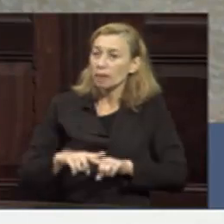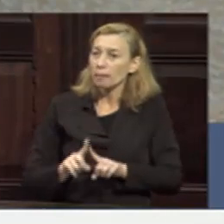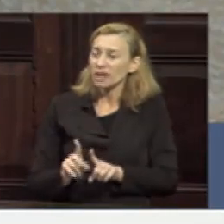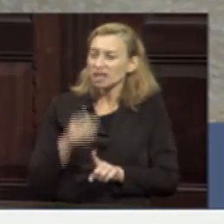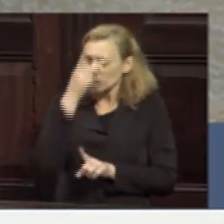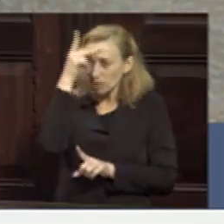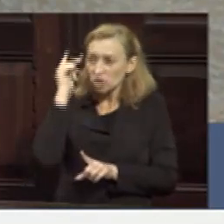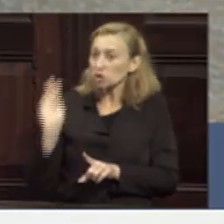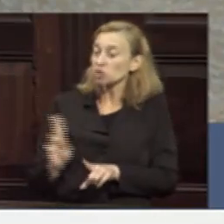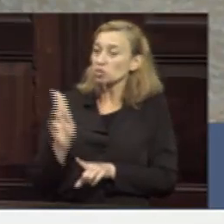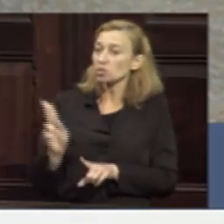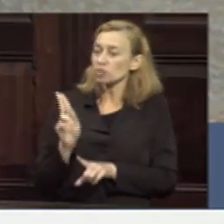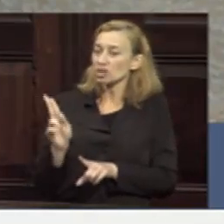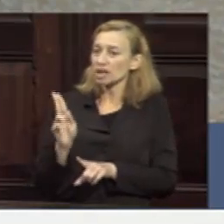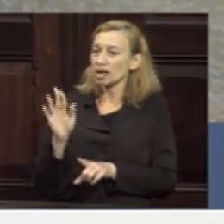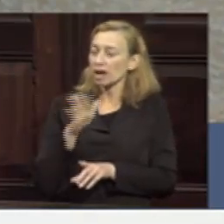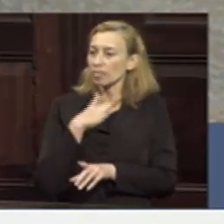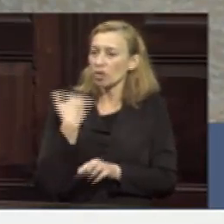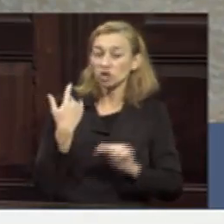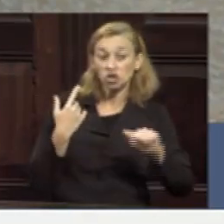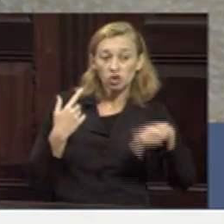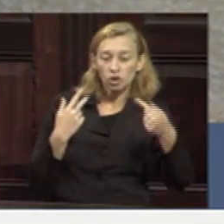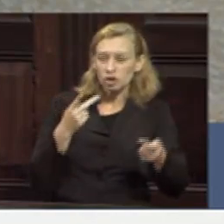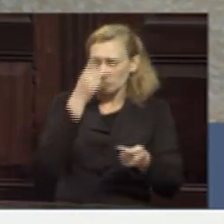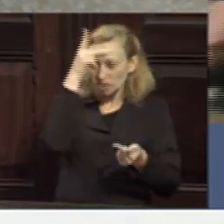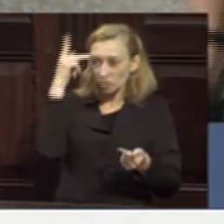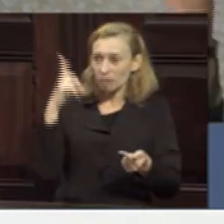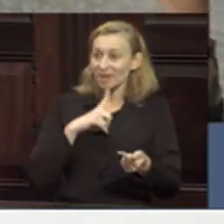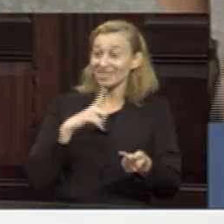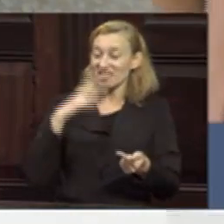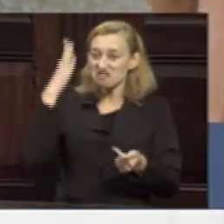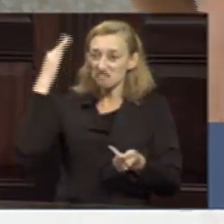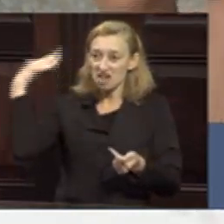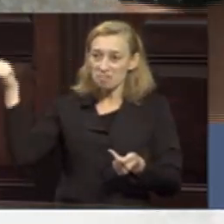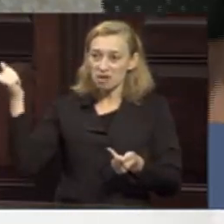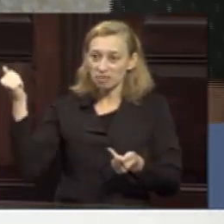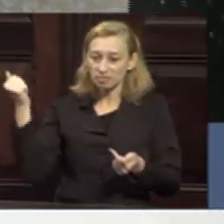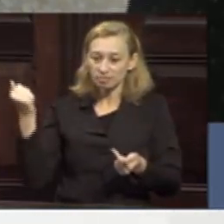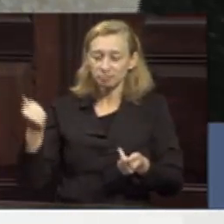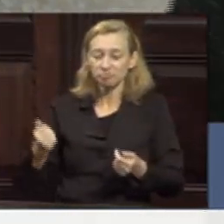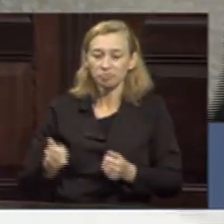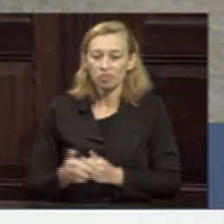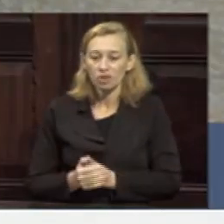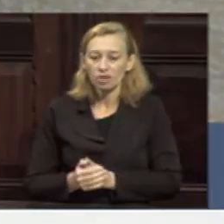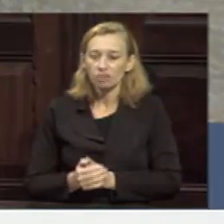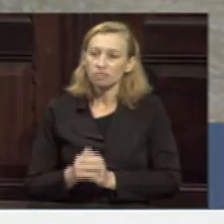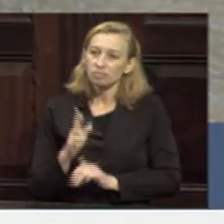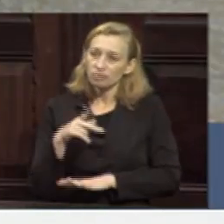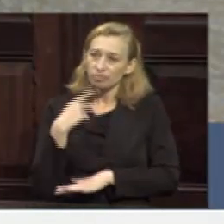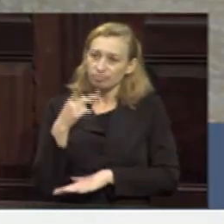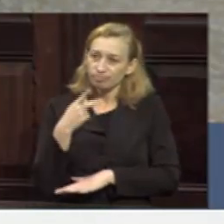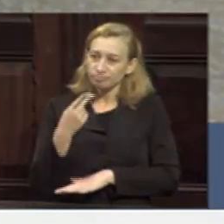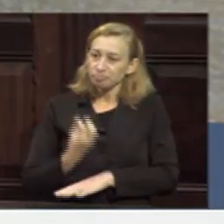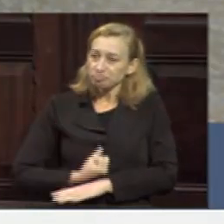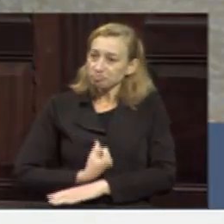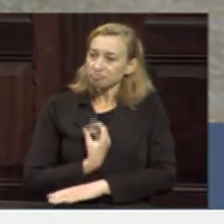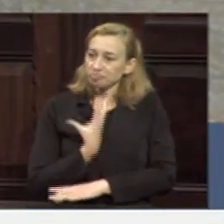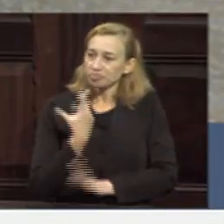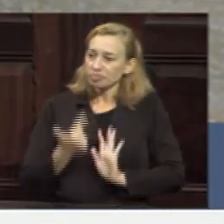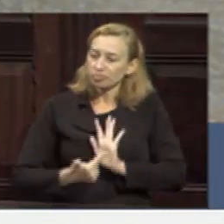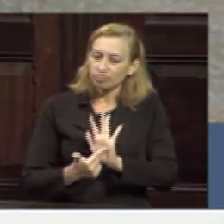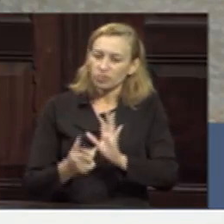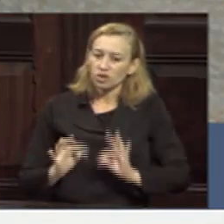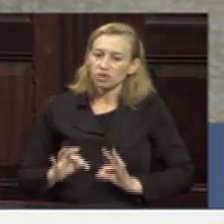Se os senhores me permitem, eu vou dizer um poema que cobre isso tudo que está acontecendo.